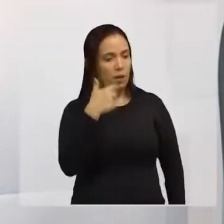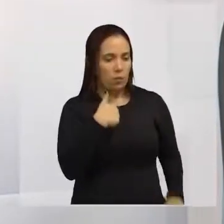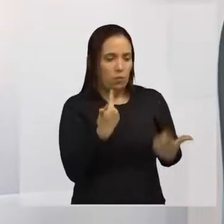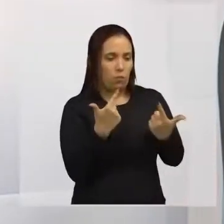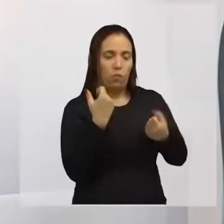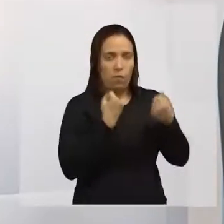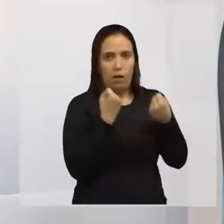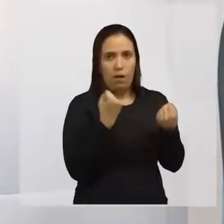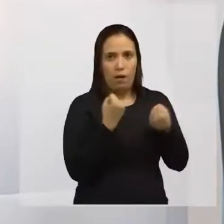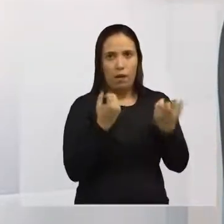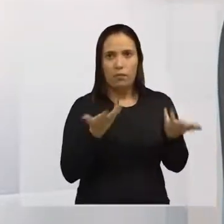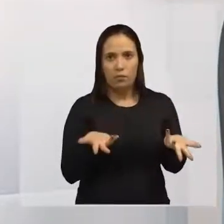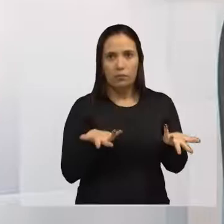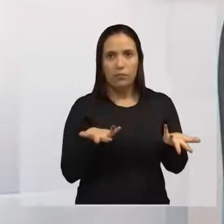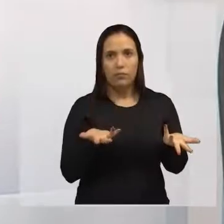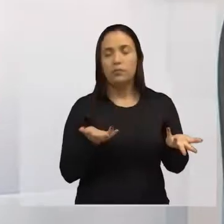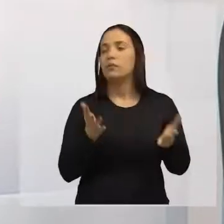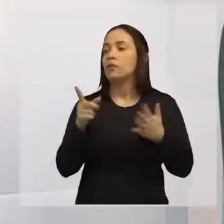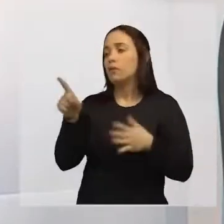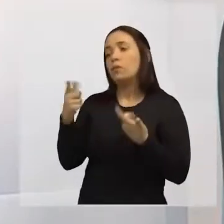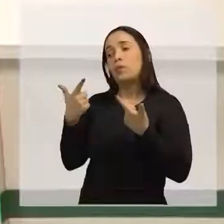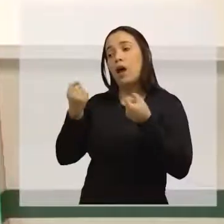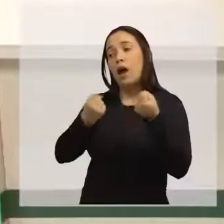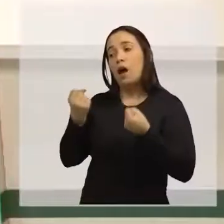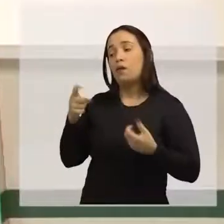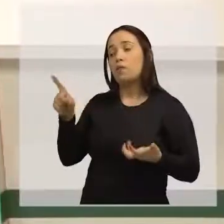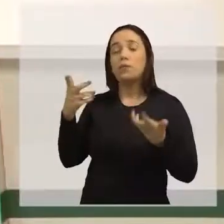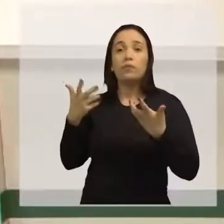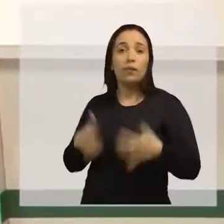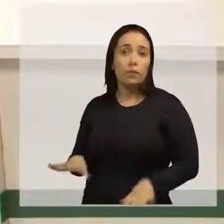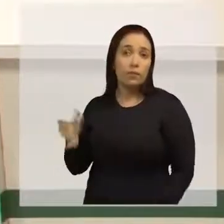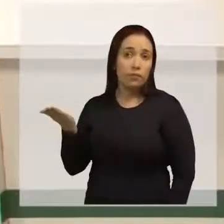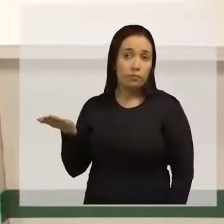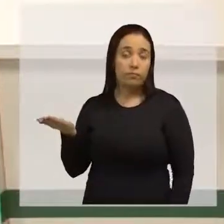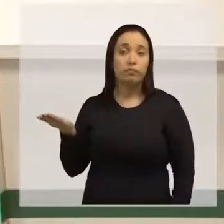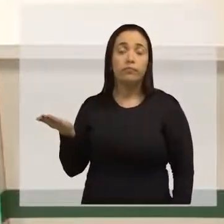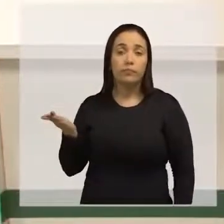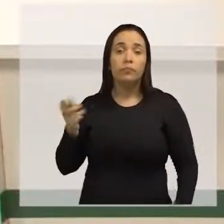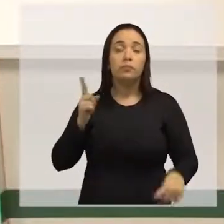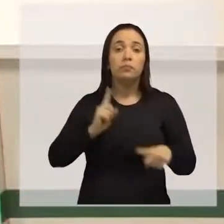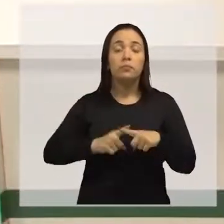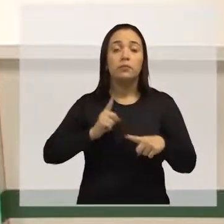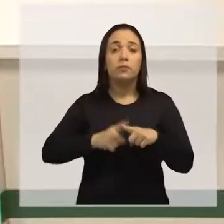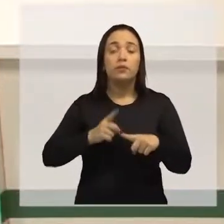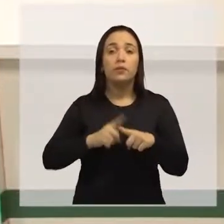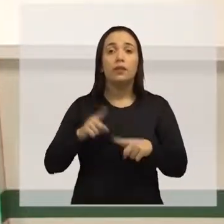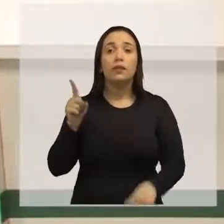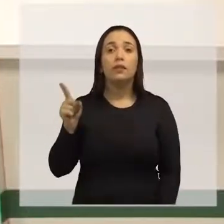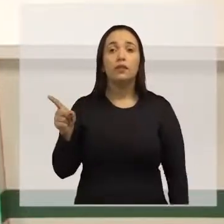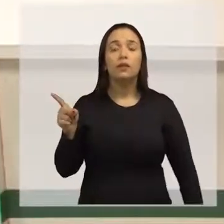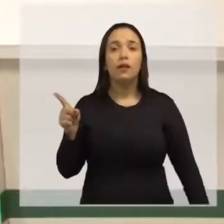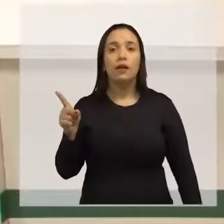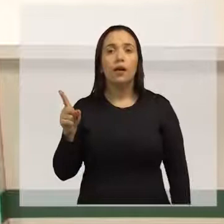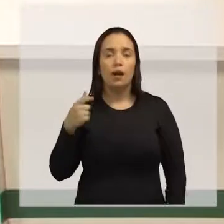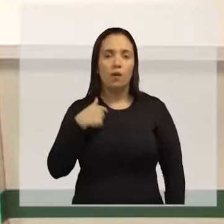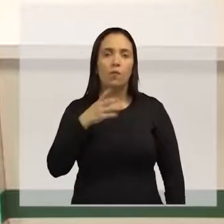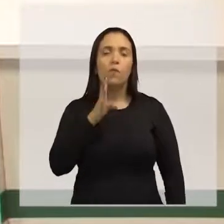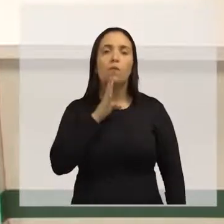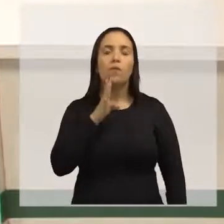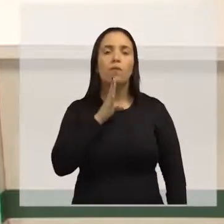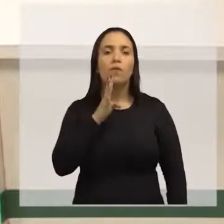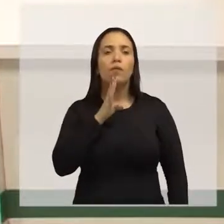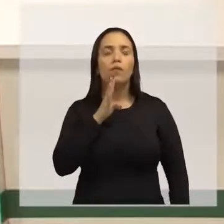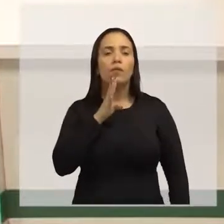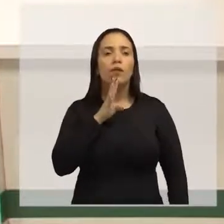carro. Não, você não tem carro porque não quer, né? Não, mas tudo bem. O Luiz, ele não dirige porque o Luiz, ele é uma pessoa... Eu conheço poucas pessoas